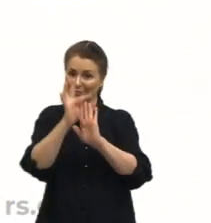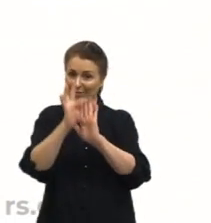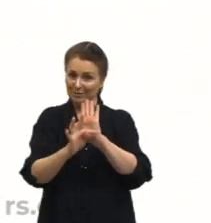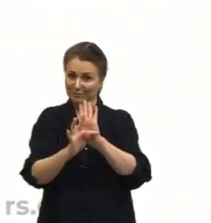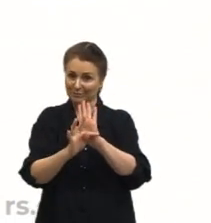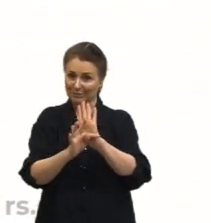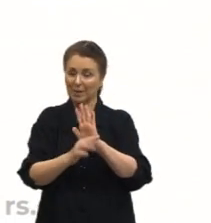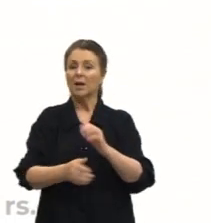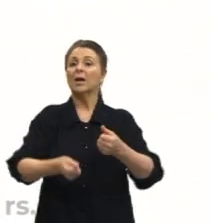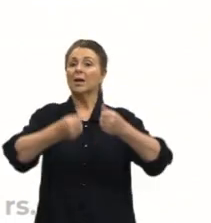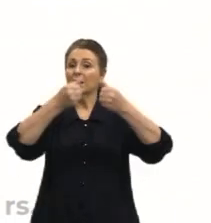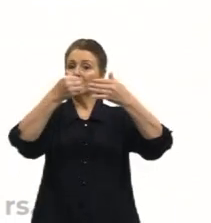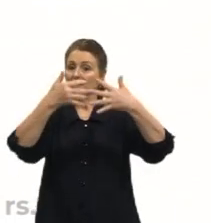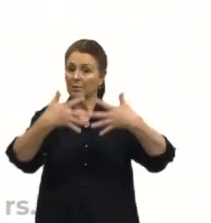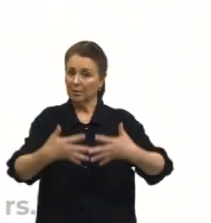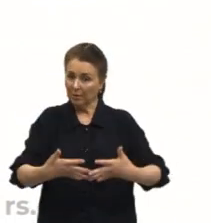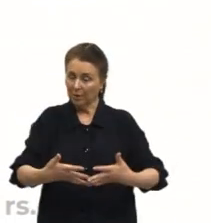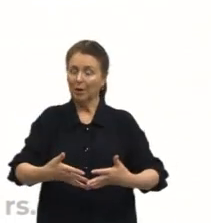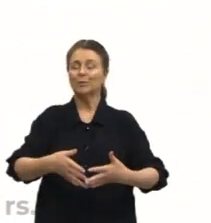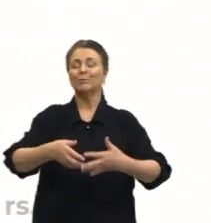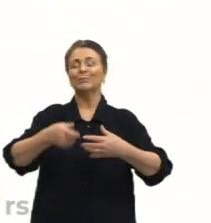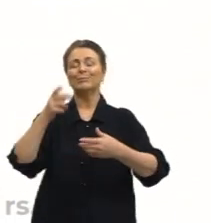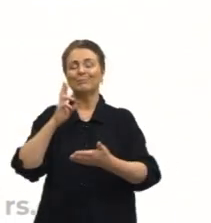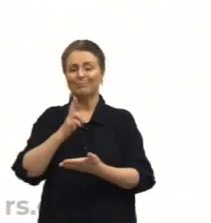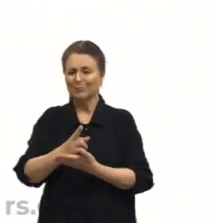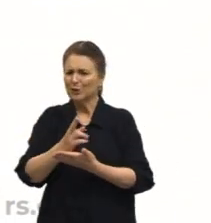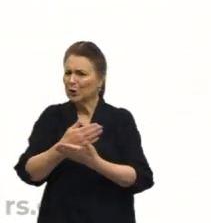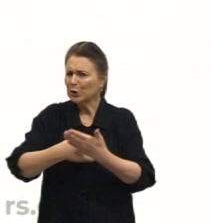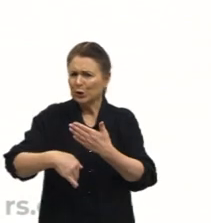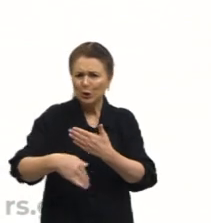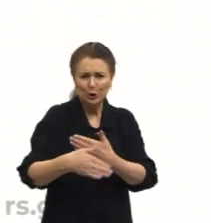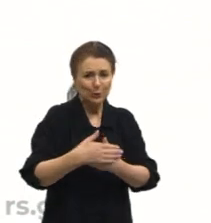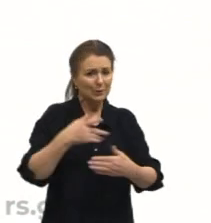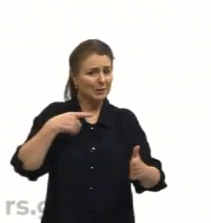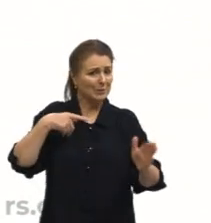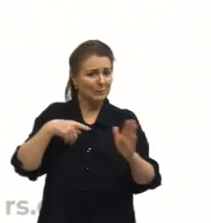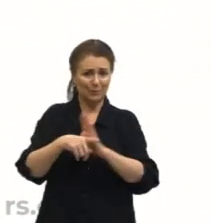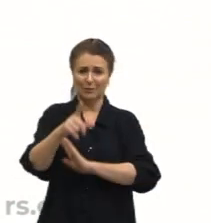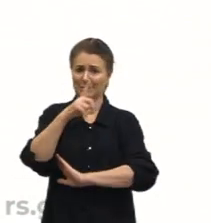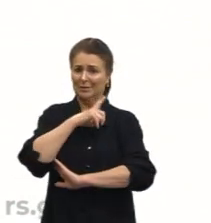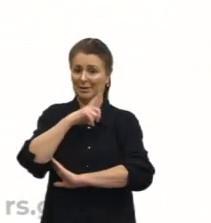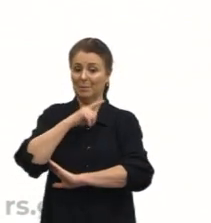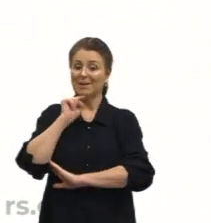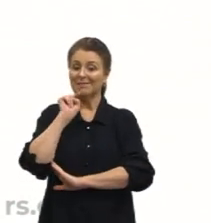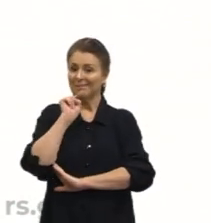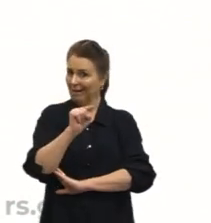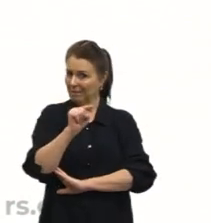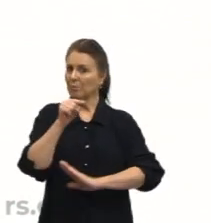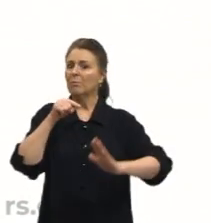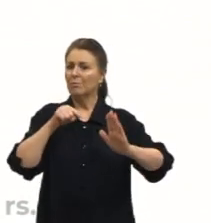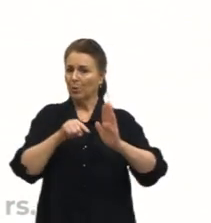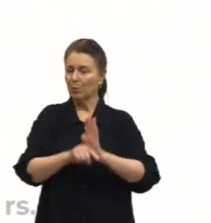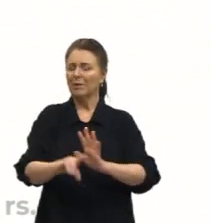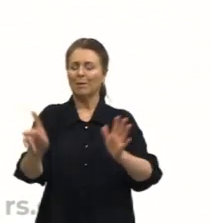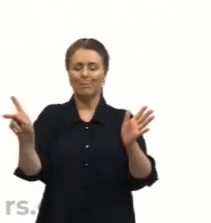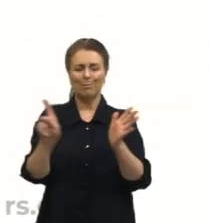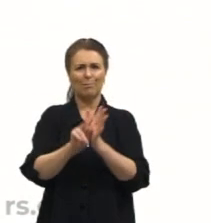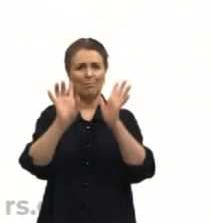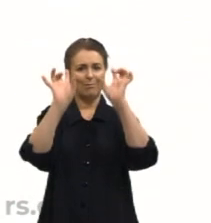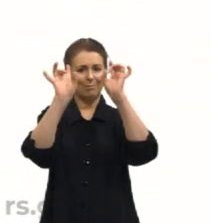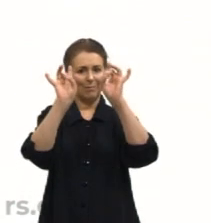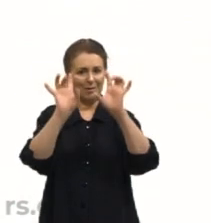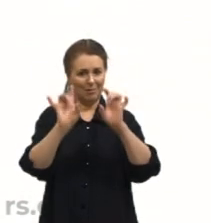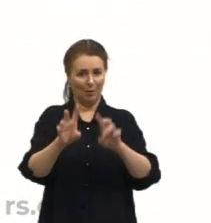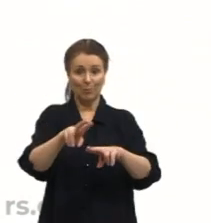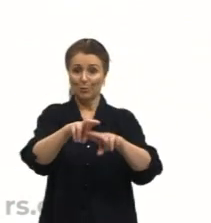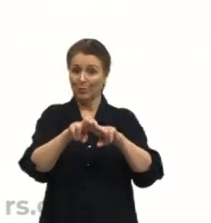textuais vai ter que passar todas as questões mas essa questão especificamente fala sobre isso e por isso eu trouxe ela como